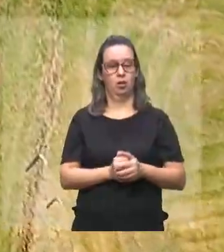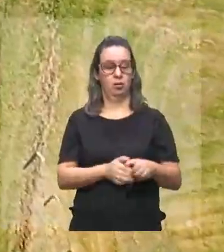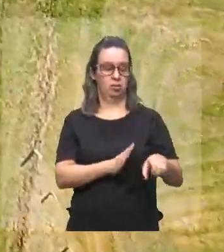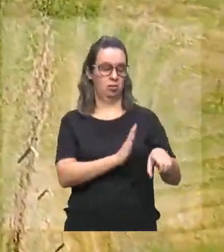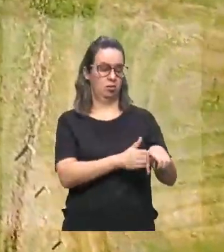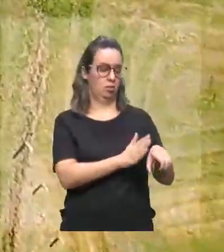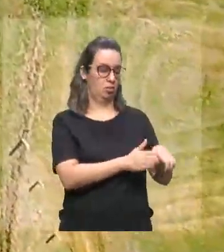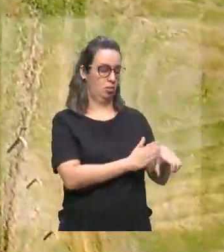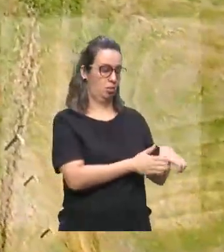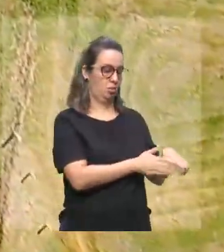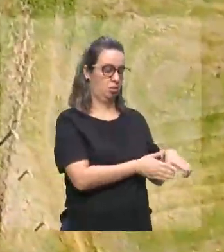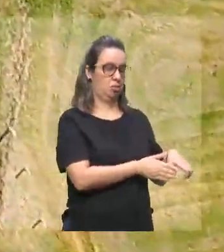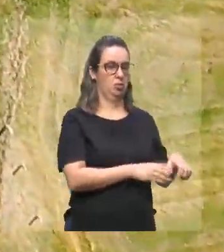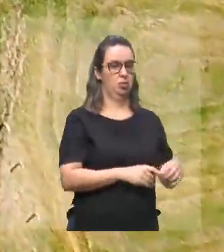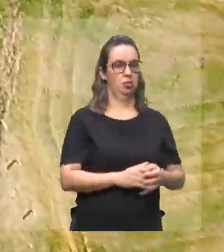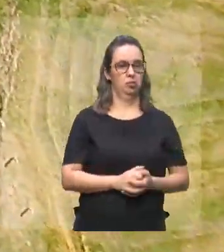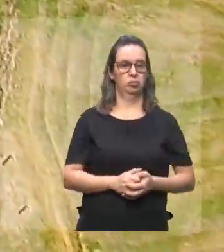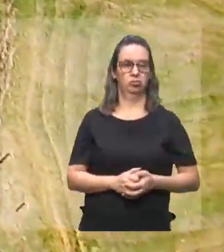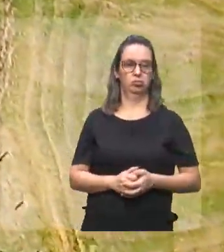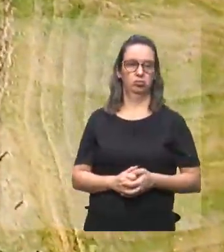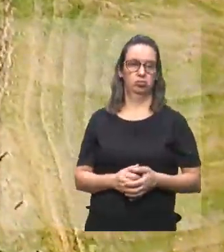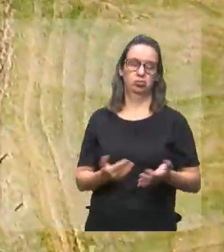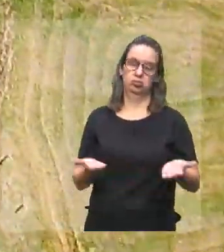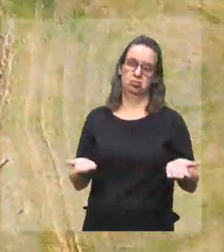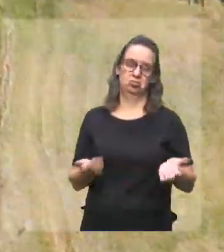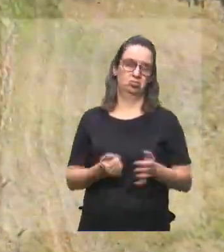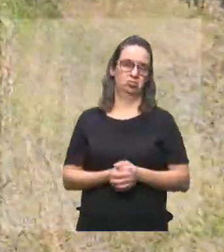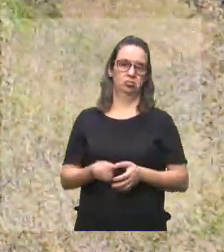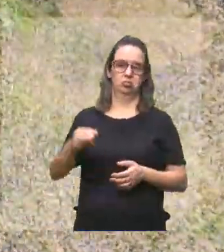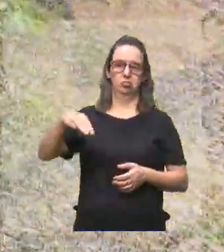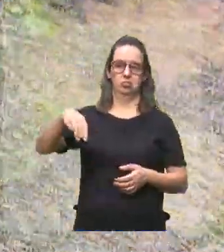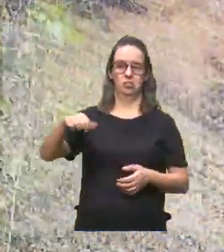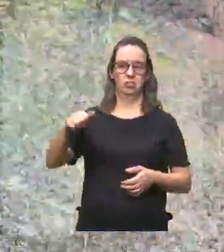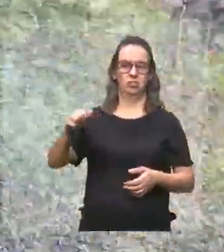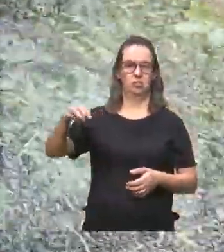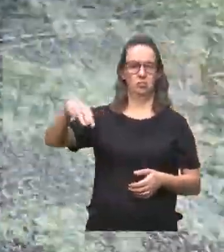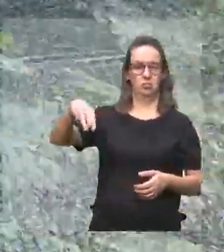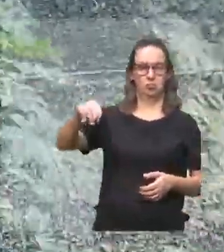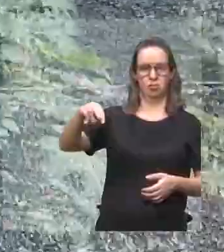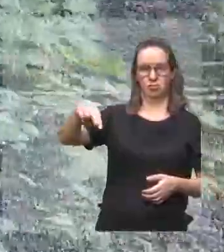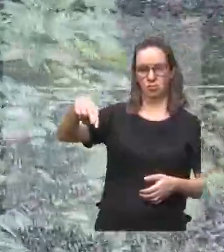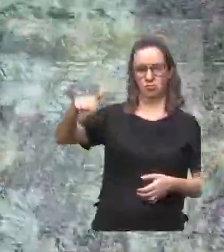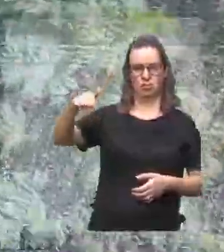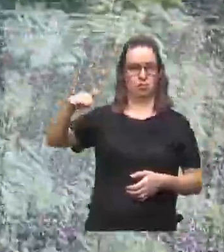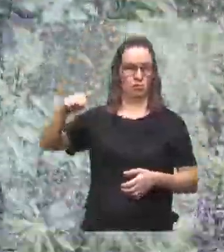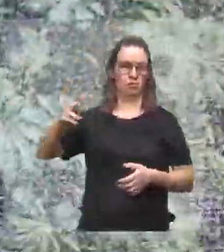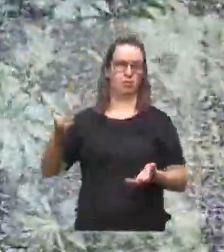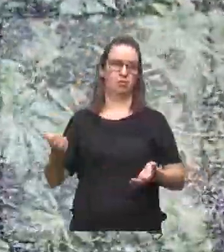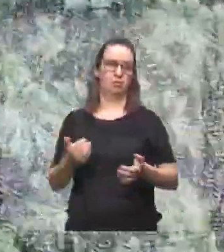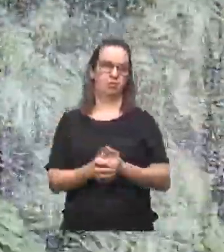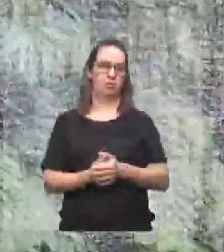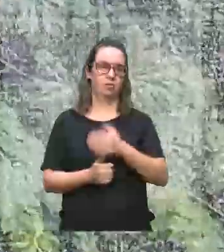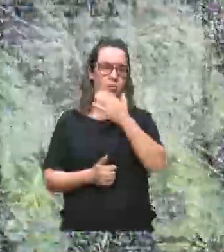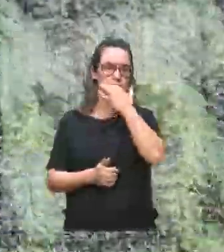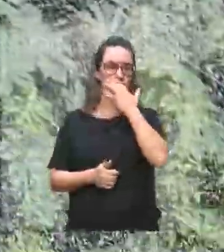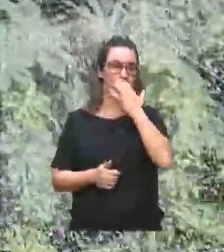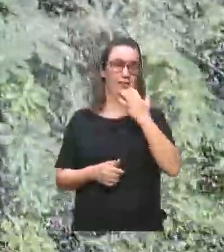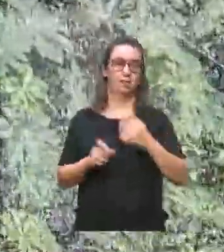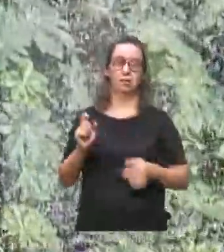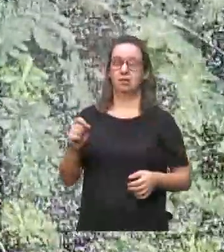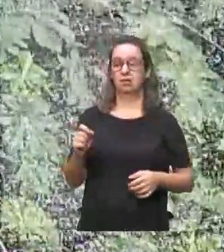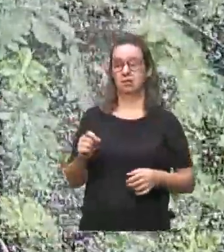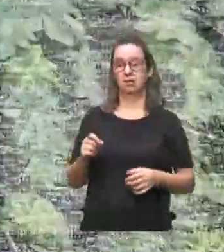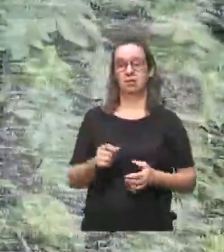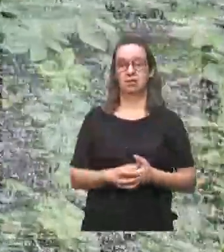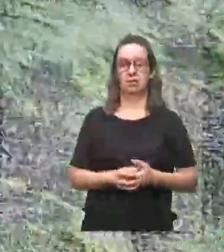cheiro verde. Agora, mamona, a não ser que ele queira tirar as crianças de dentro da sala de aula, que está um calor insuportável, e fazer